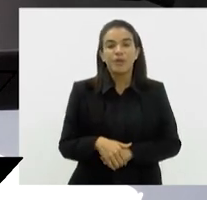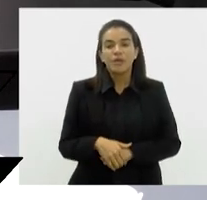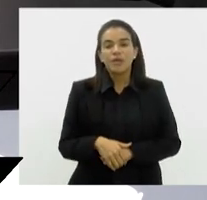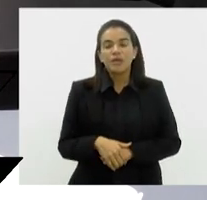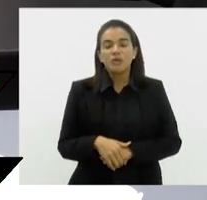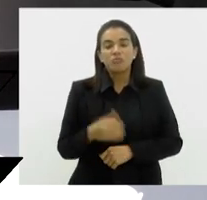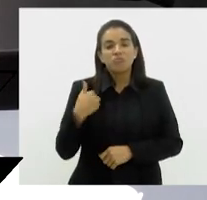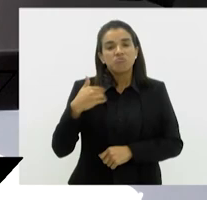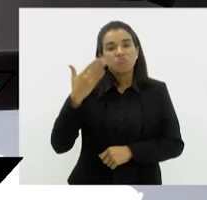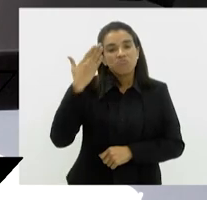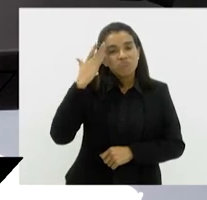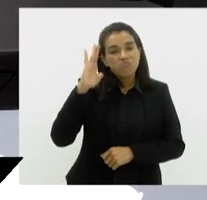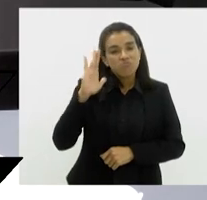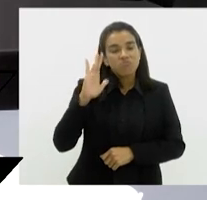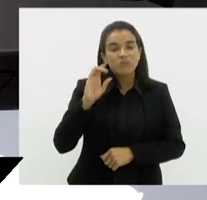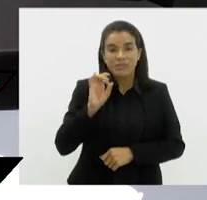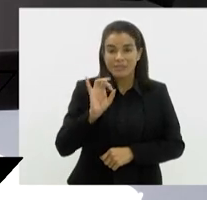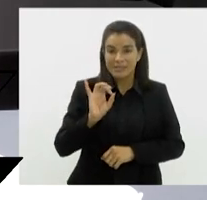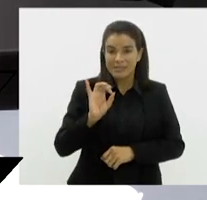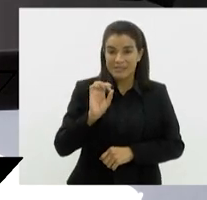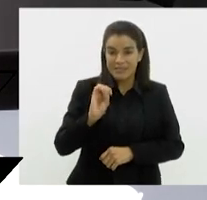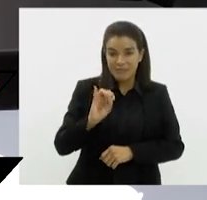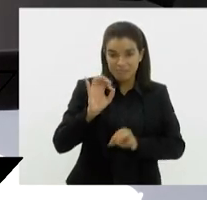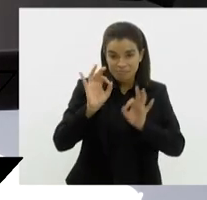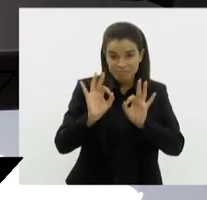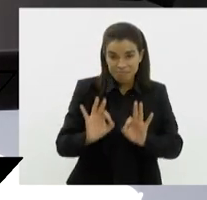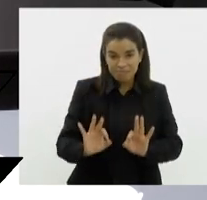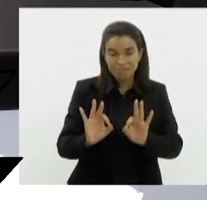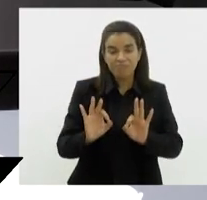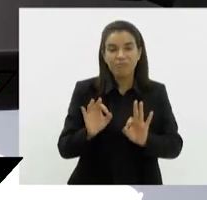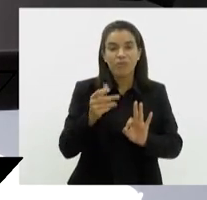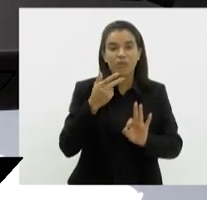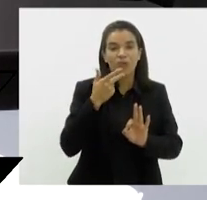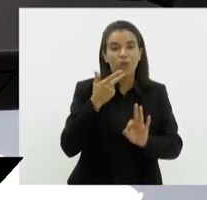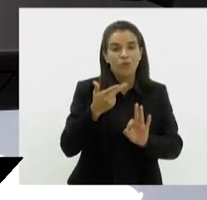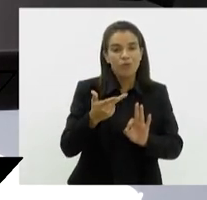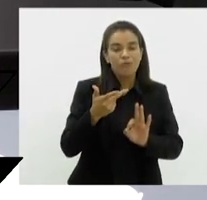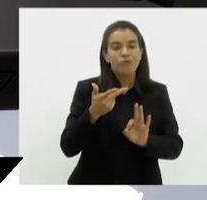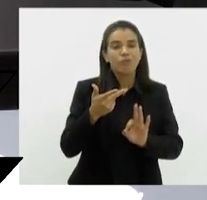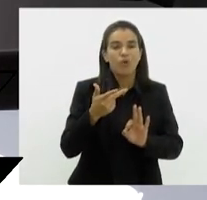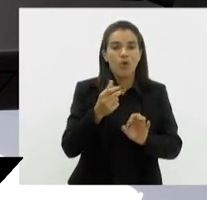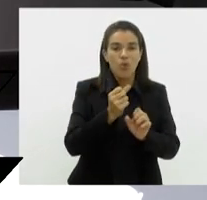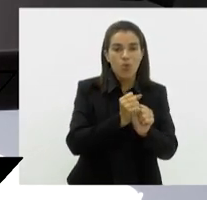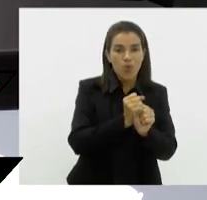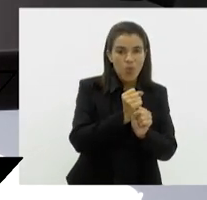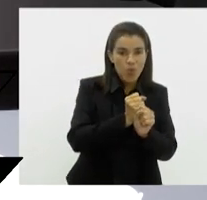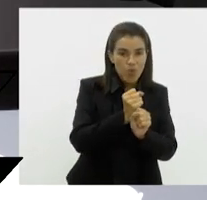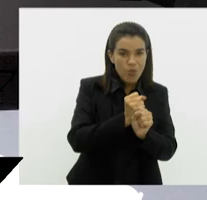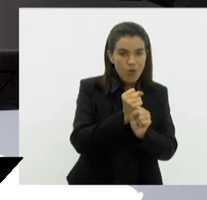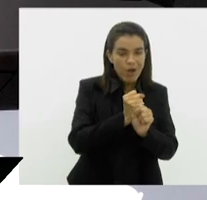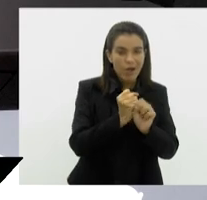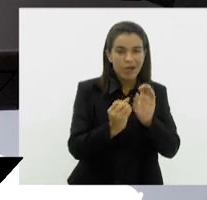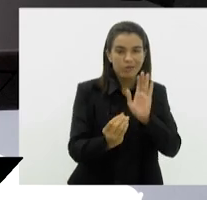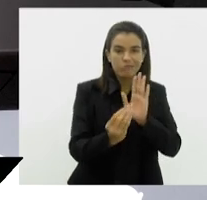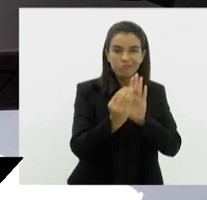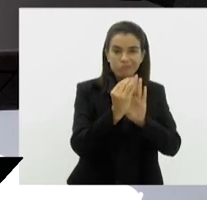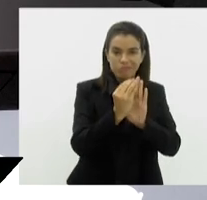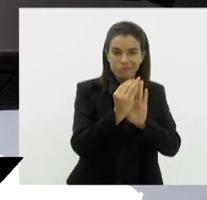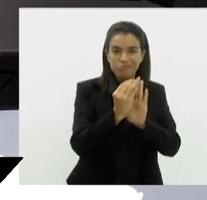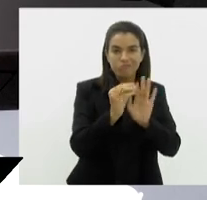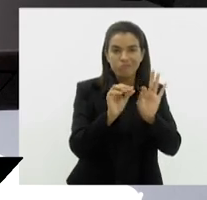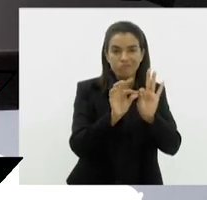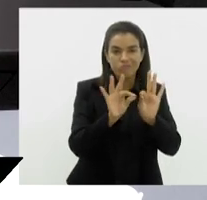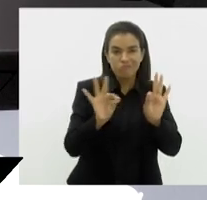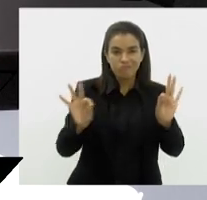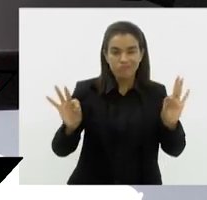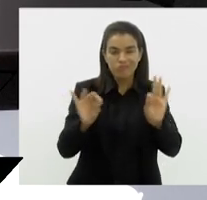não sei se seria o ideal mencionar, né, ano, aqui nas alíneas